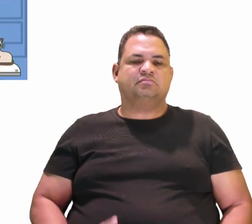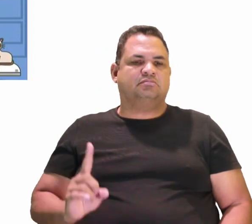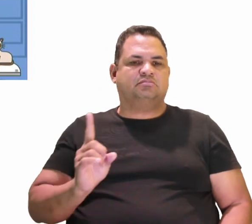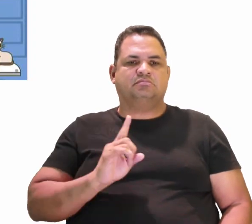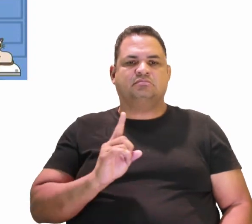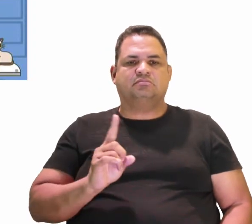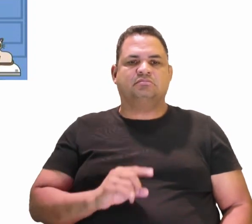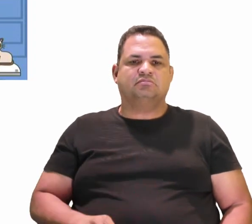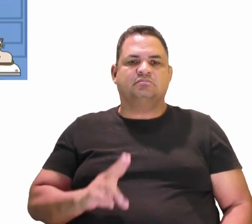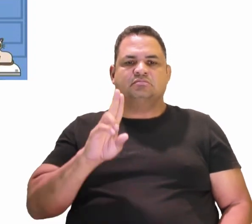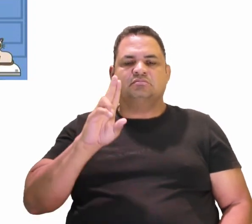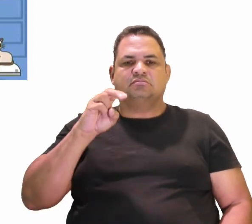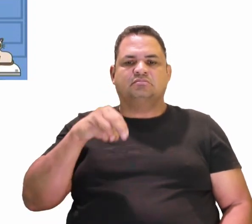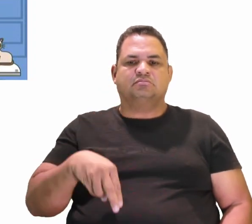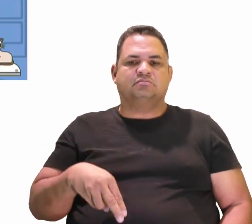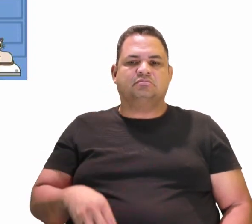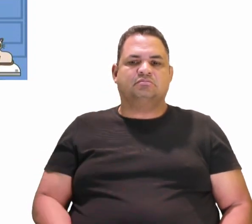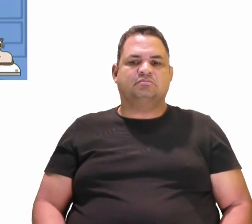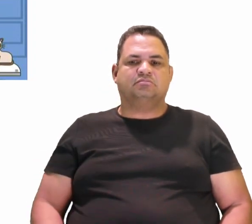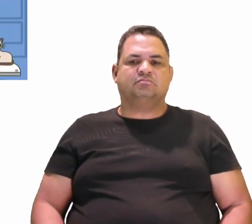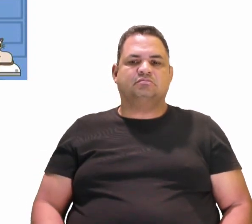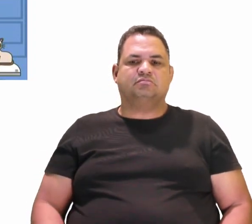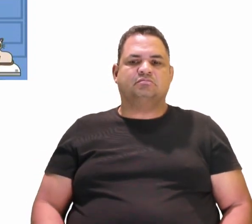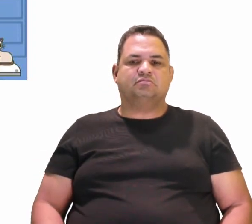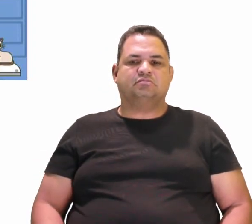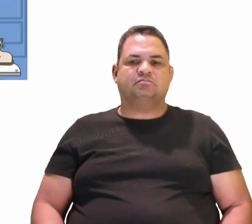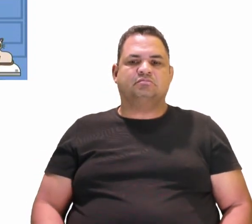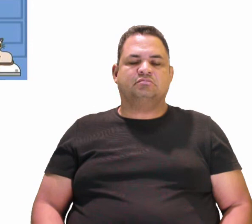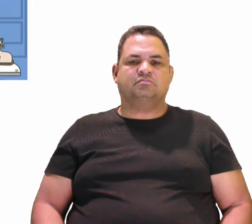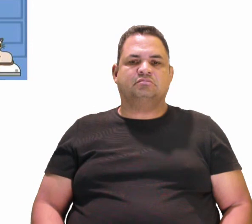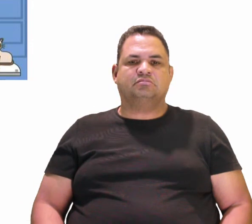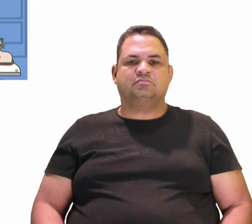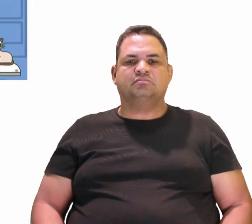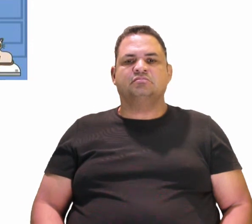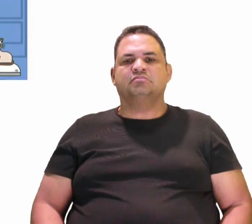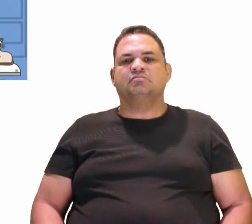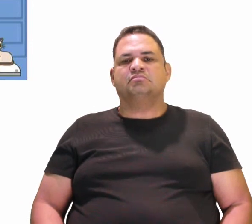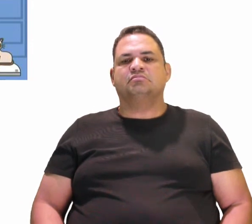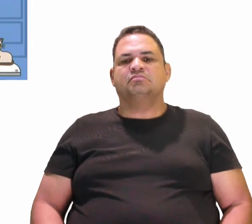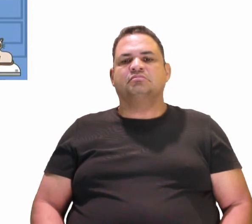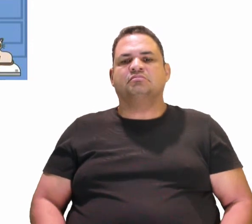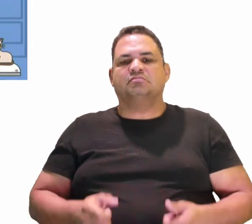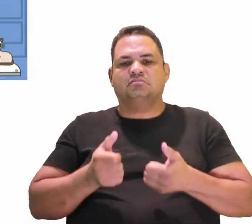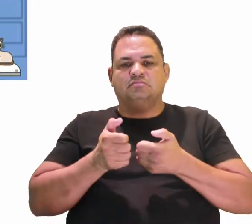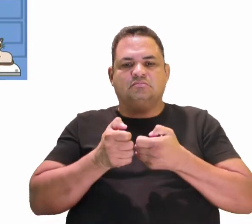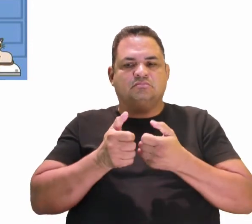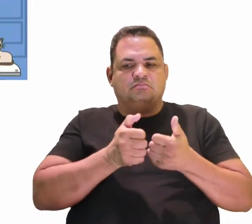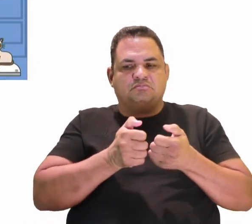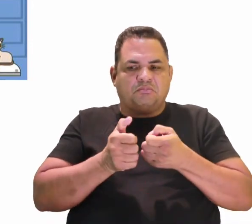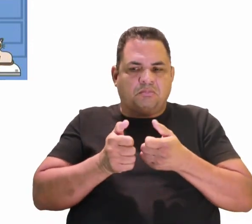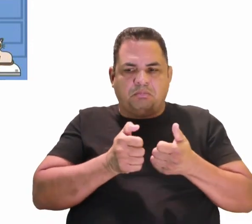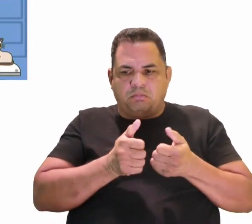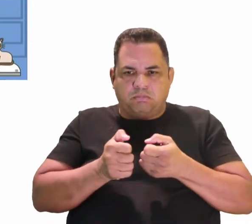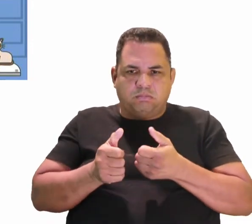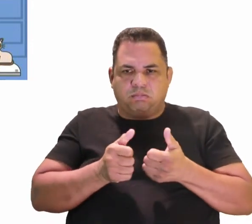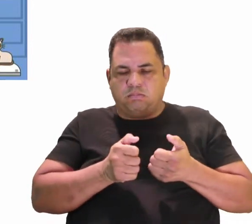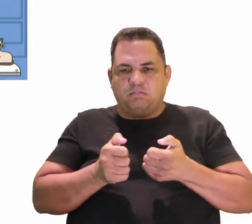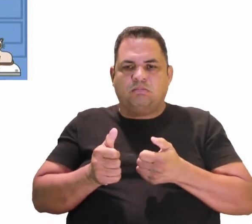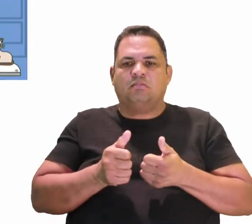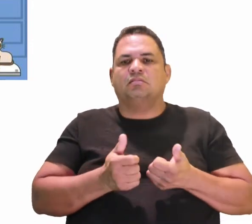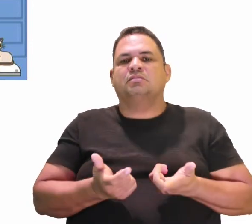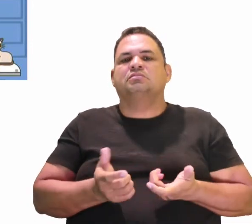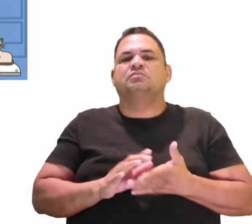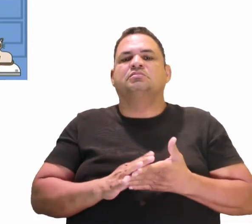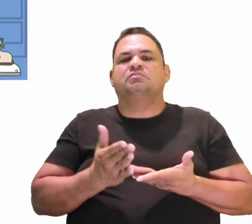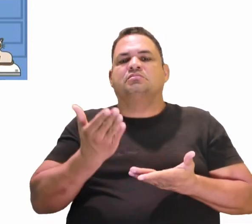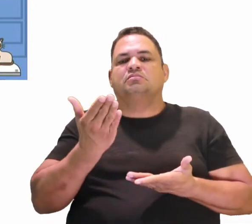not. Com certeza aqui também. Play video games all night long. E aí,